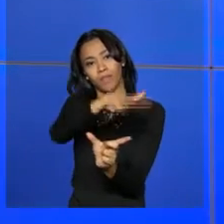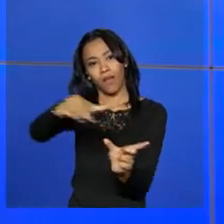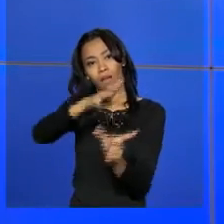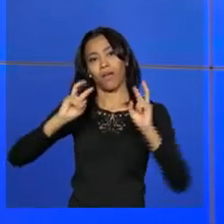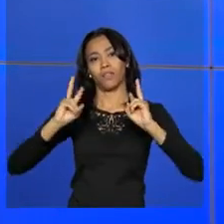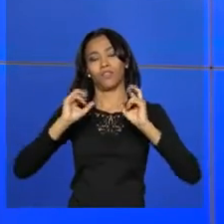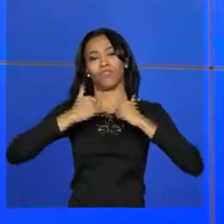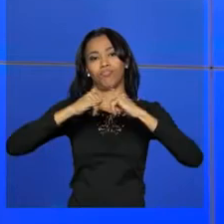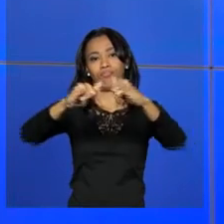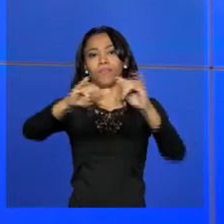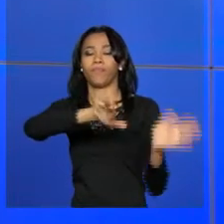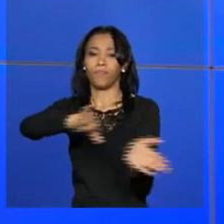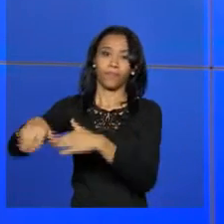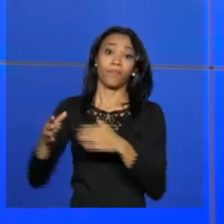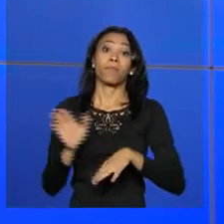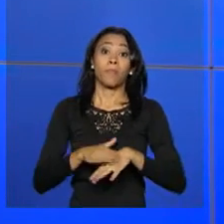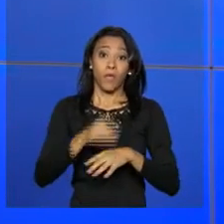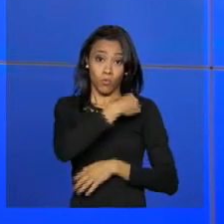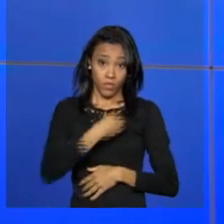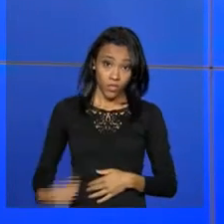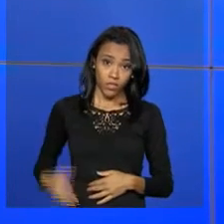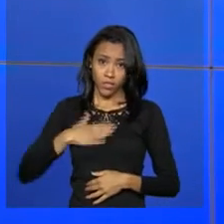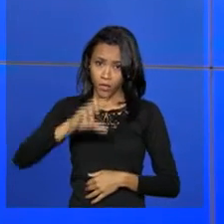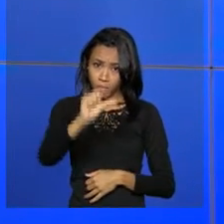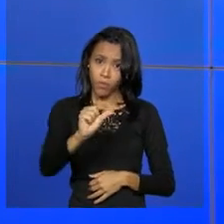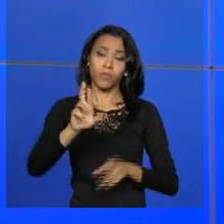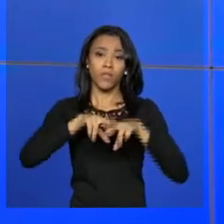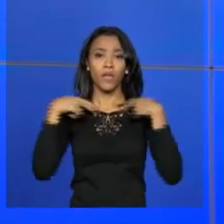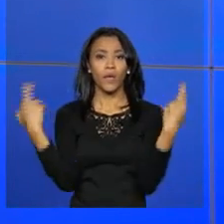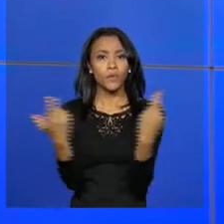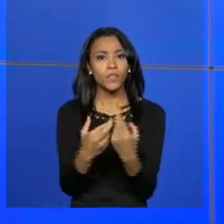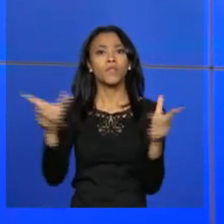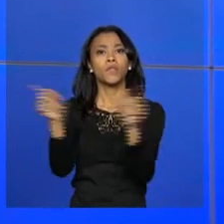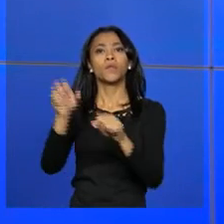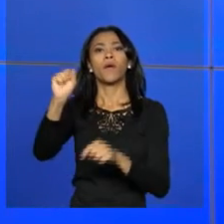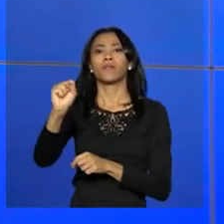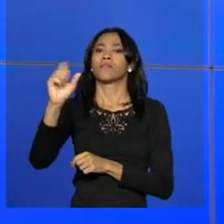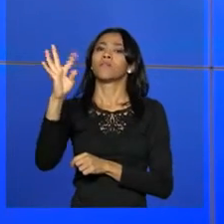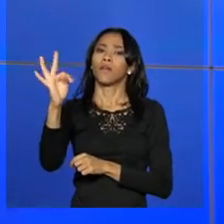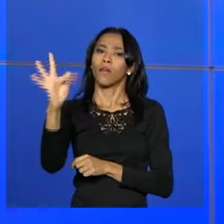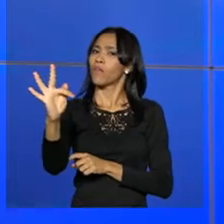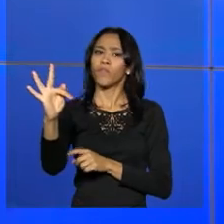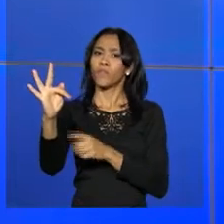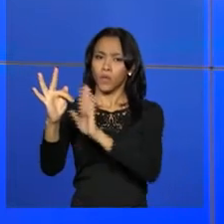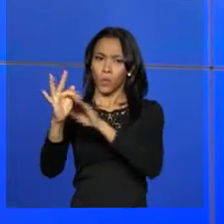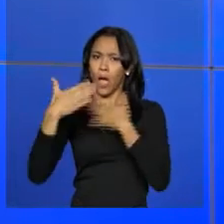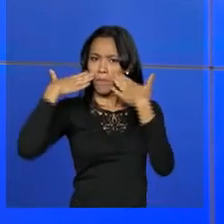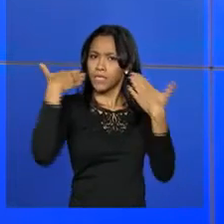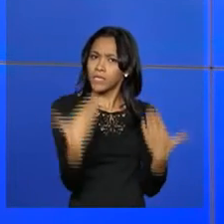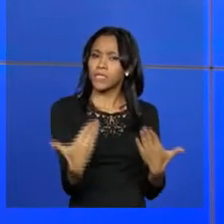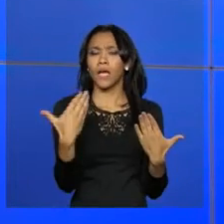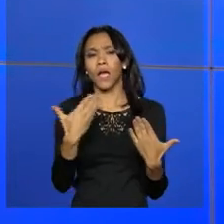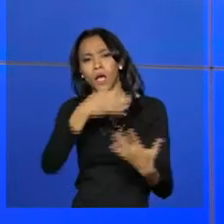O ministro da Fazenda, Nelson Barbosa, se reuniu agora há pouco com a ministra do Supremo Tribunal Federal, Carmen Lúcia, para apresentar os argumentos